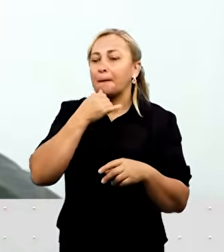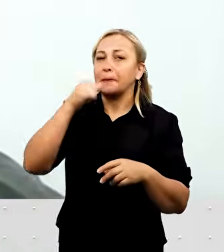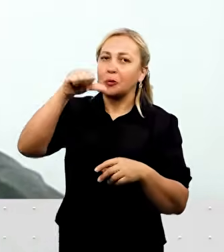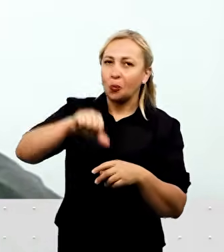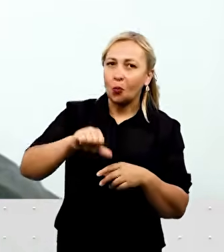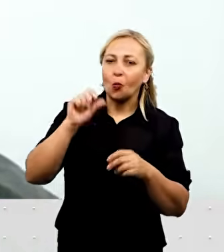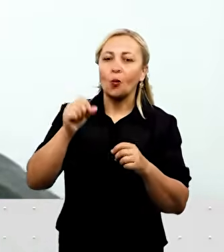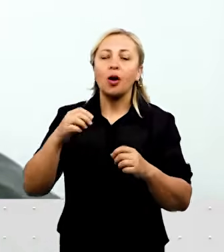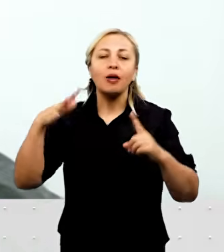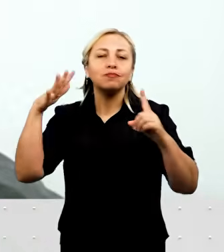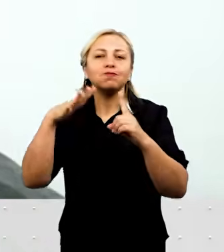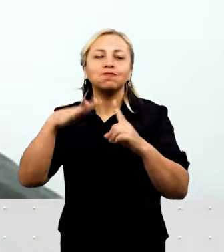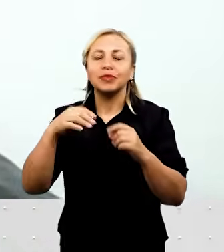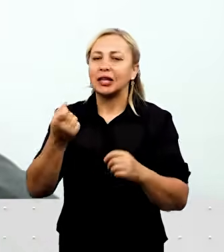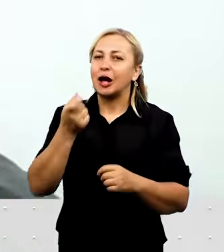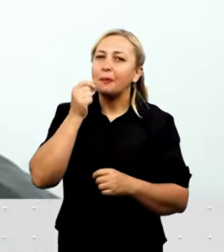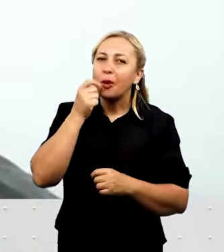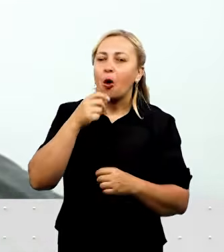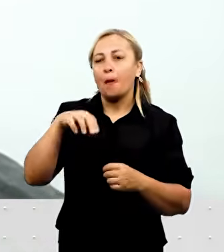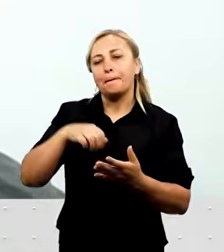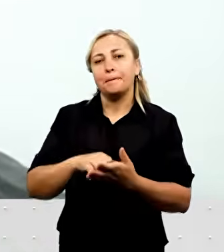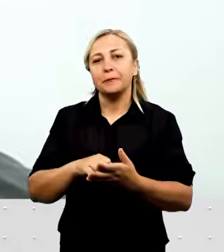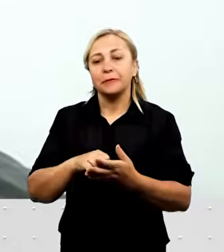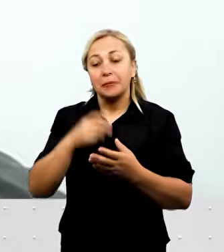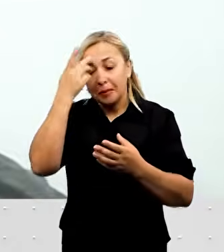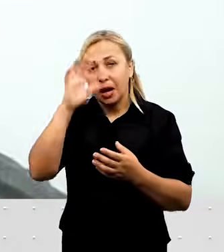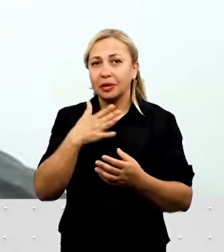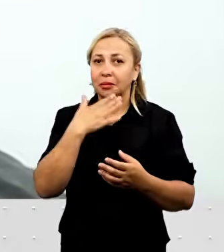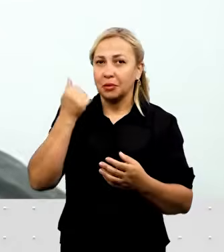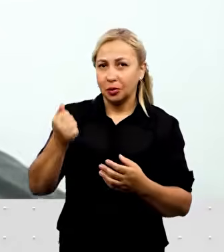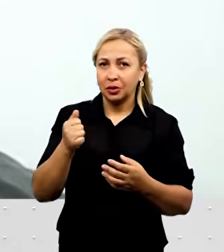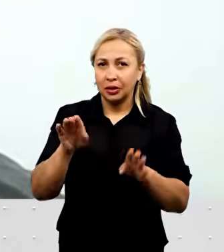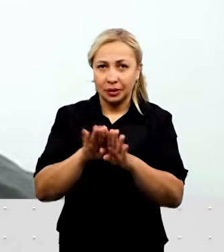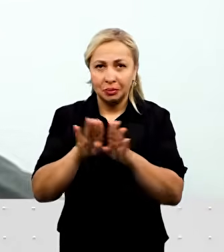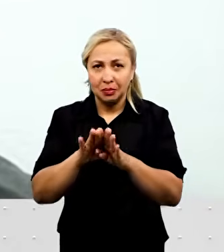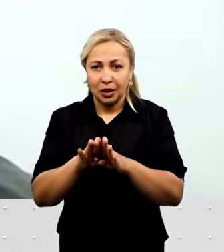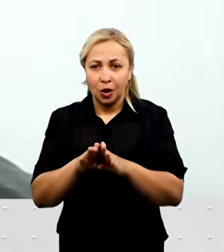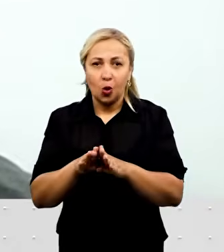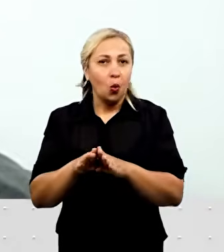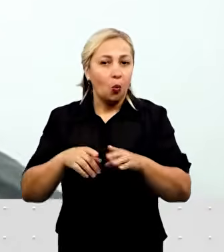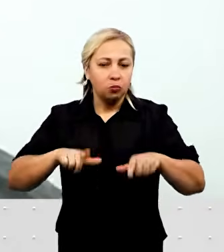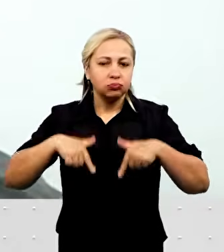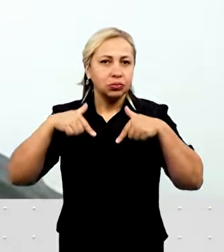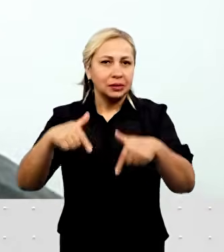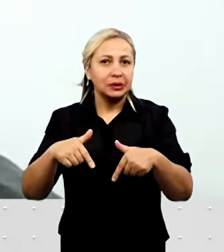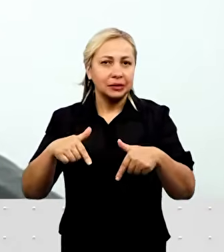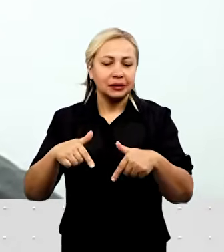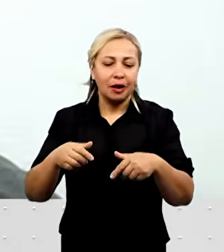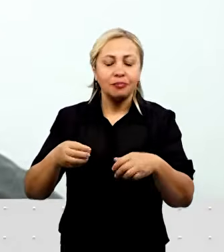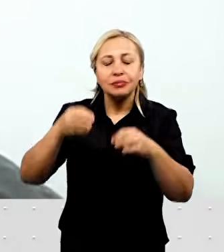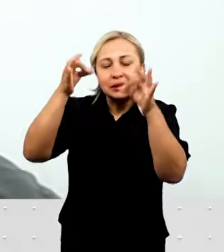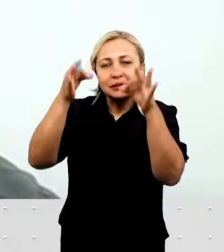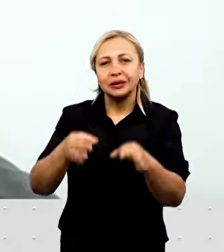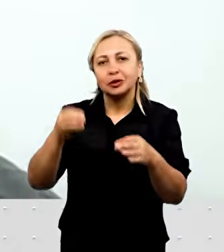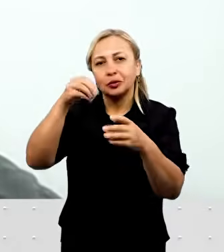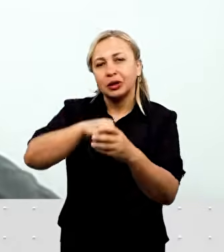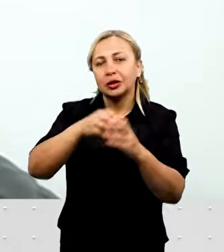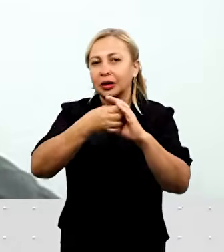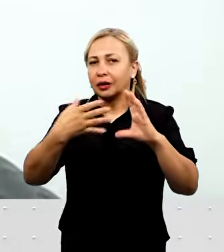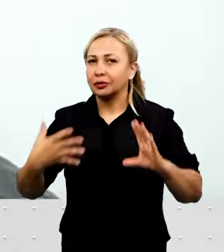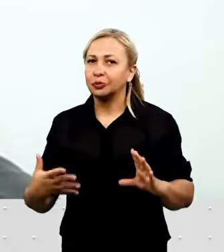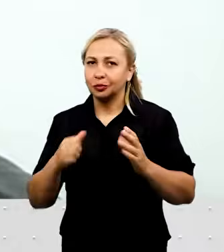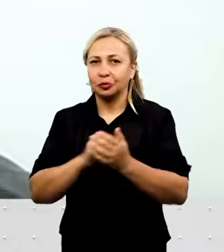afetados, o que afetam mais esses dentes, para poder possibilitar, uma atuação mais coerente dentro